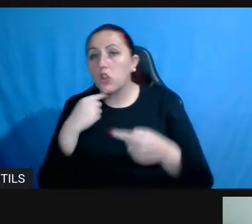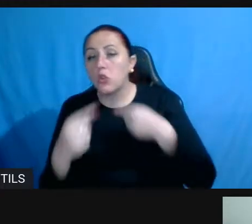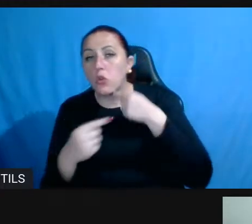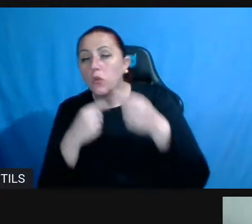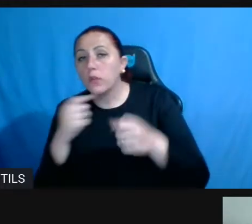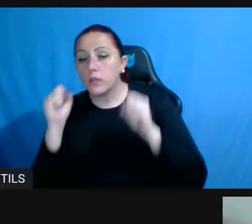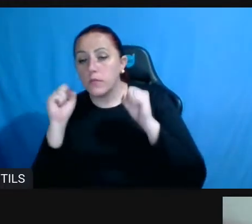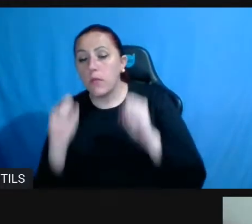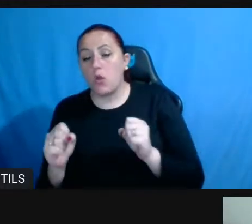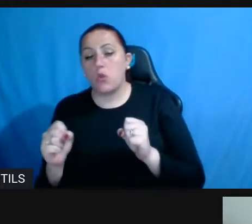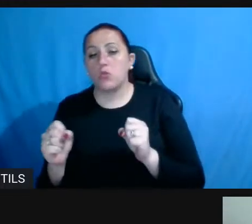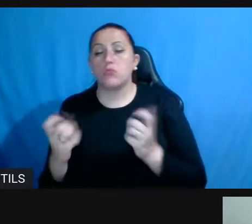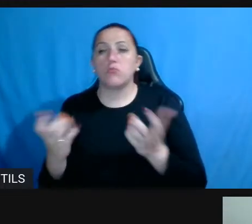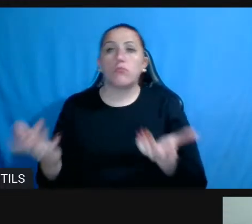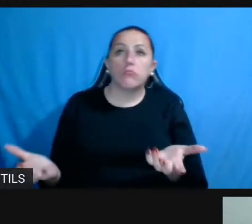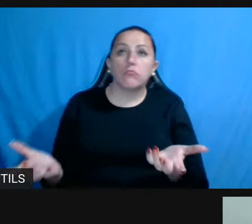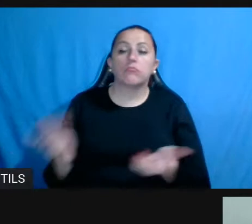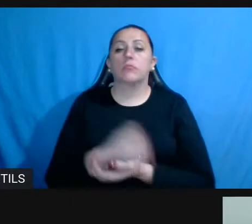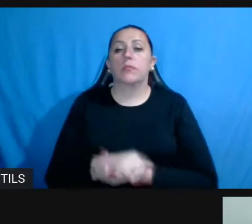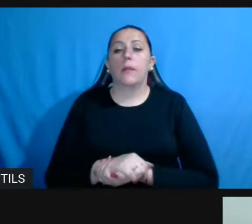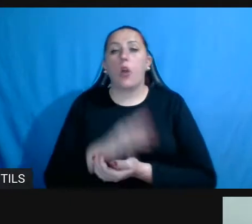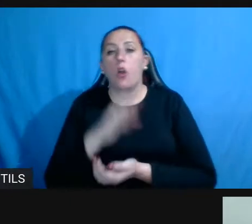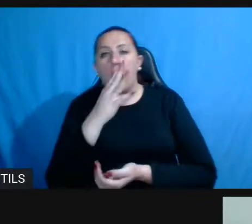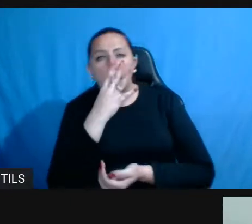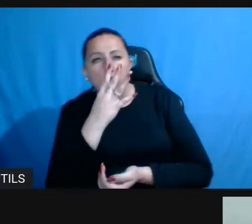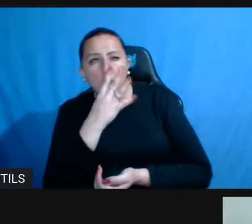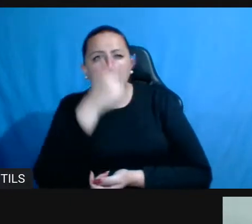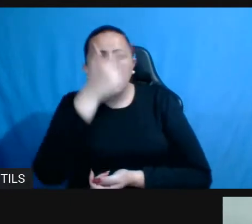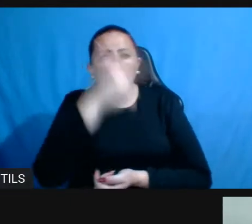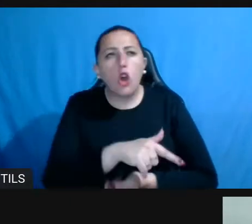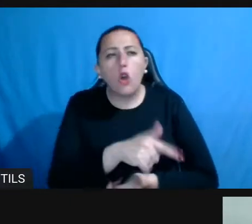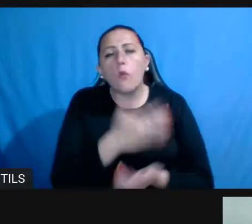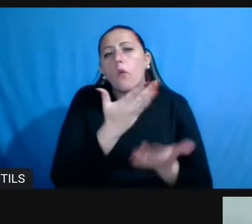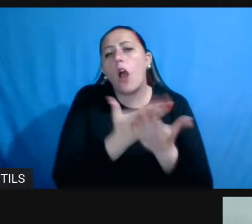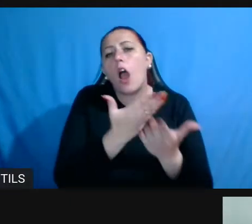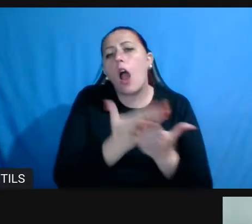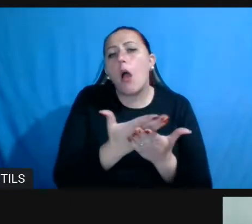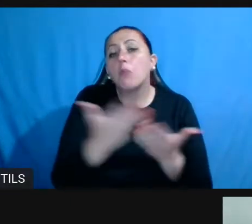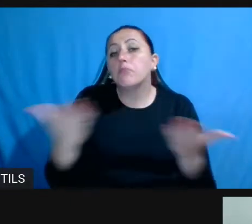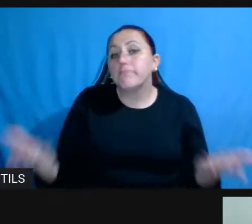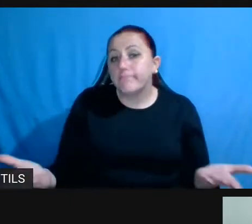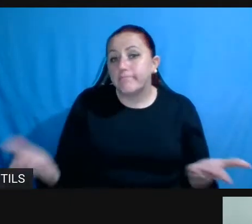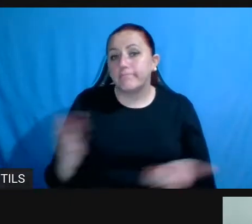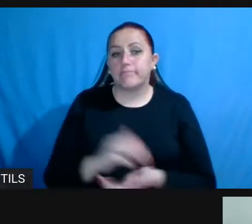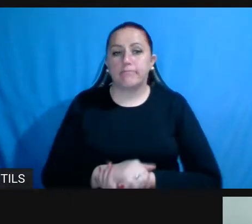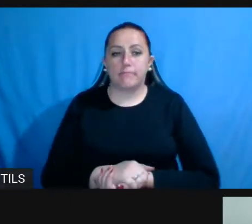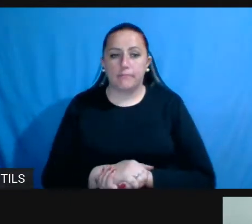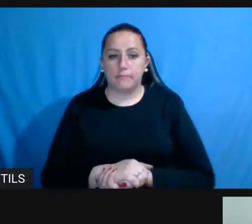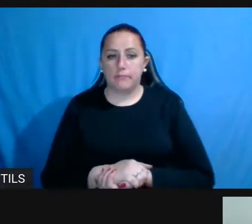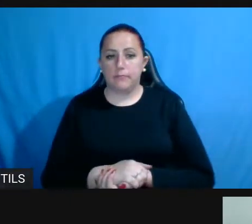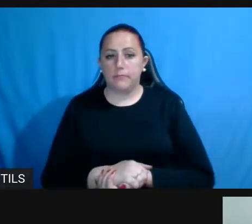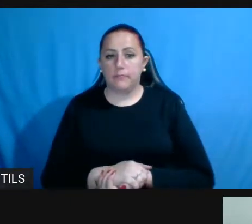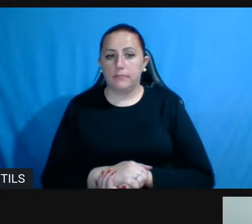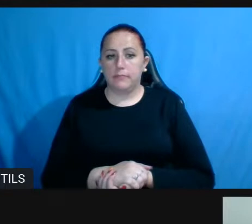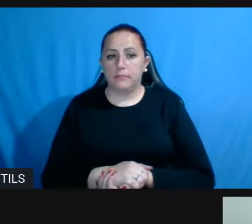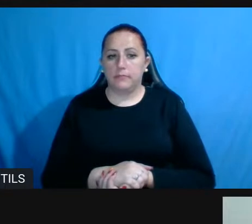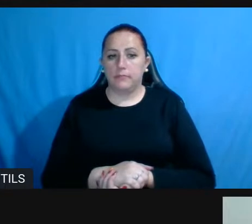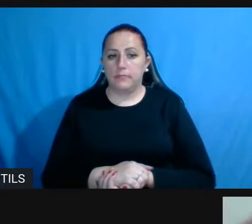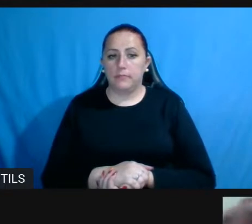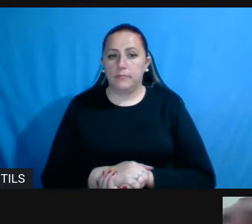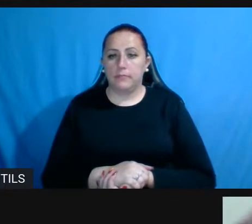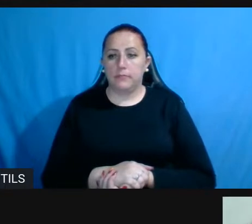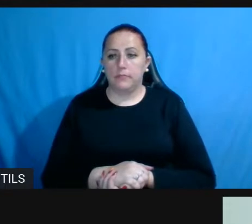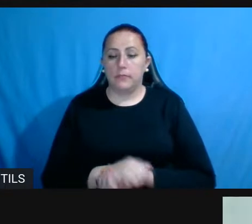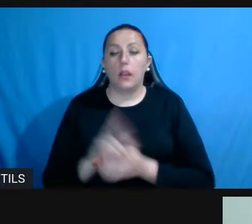consigo retomar, visualizar a aula, então, nesse cenário, tá? E a questão